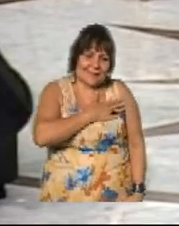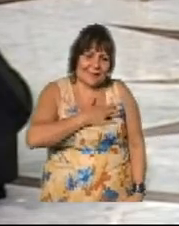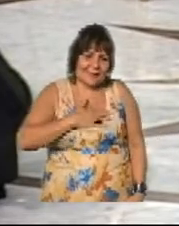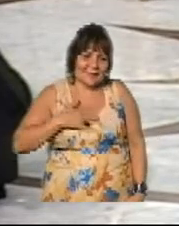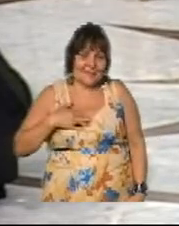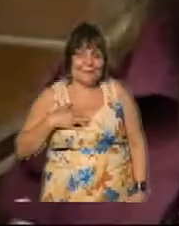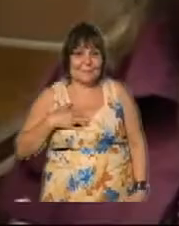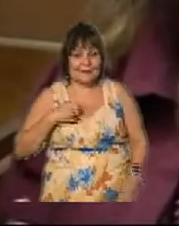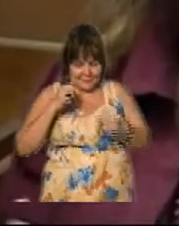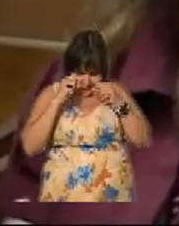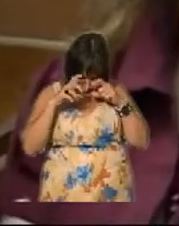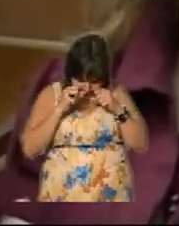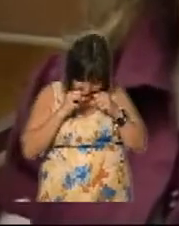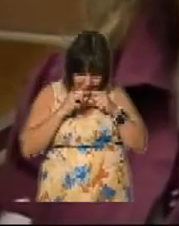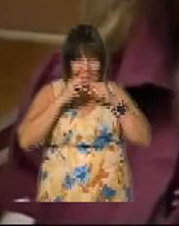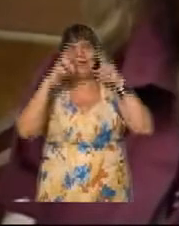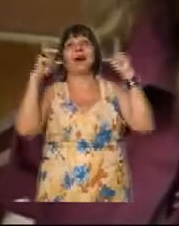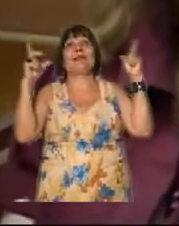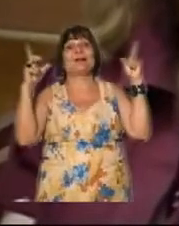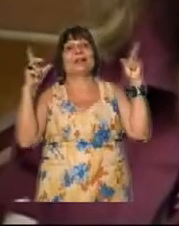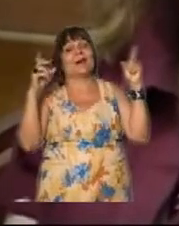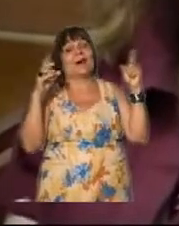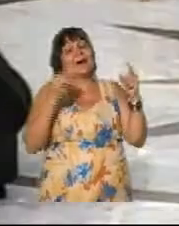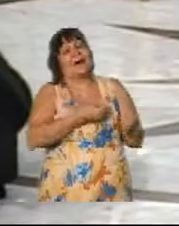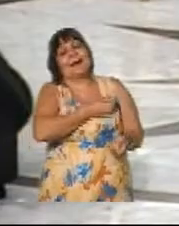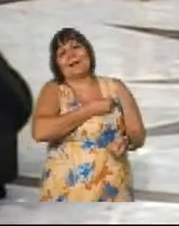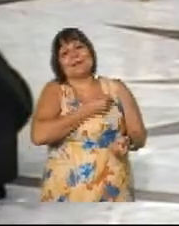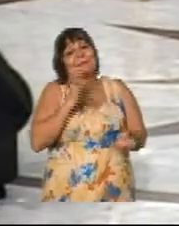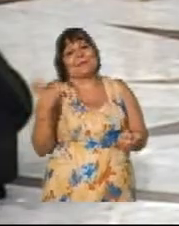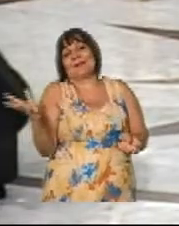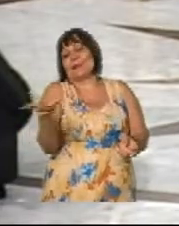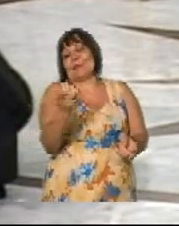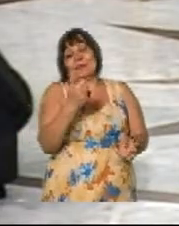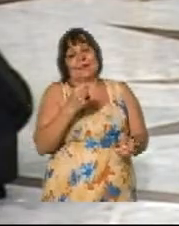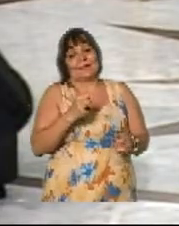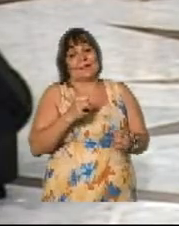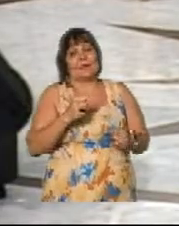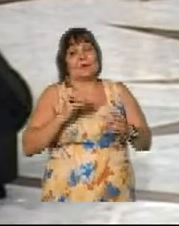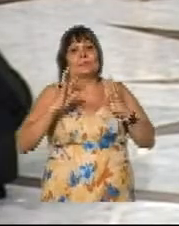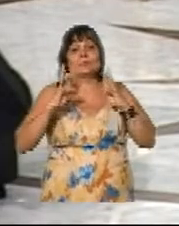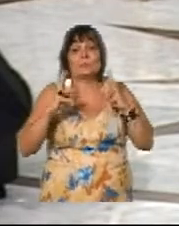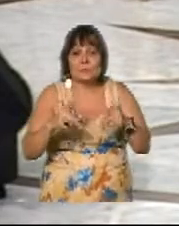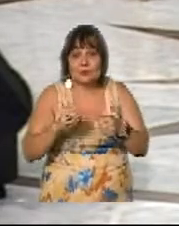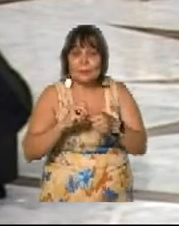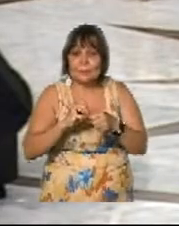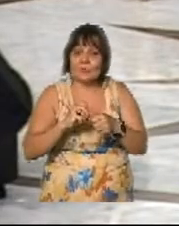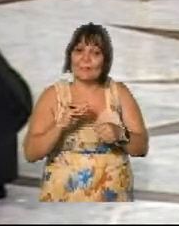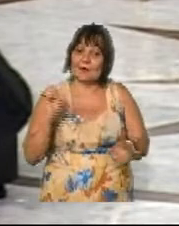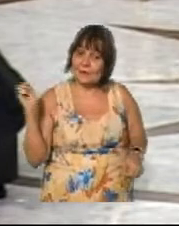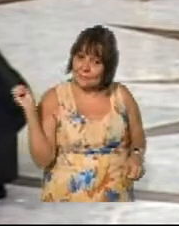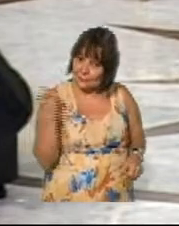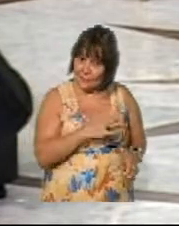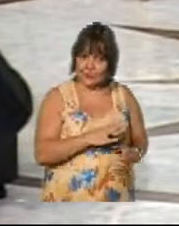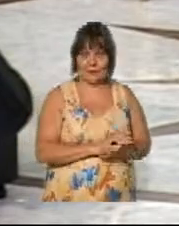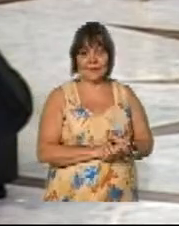seguinte acorda e parece que tudo se fez novo. Ele serve como soberano Senhor, como intercessor, como advogado,